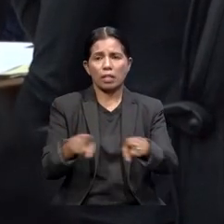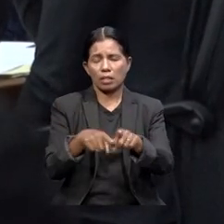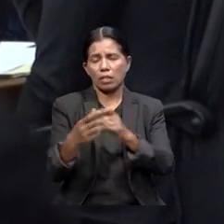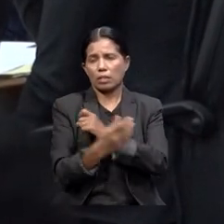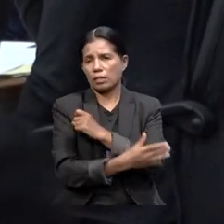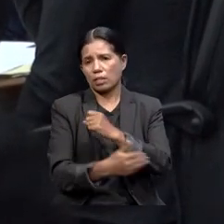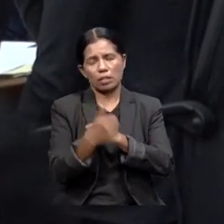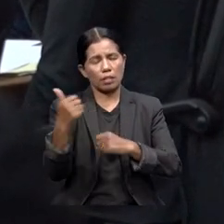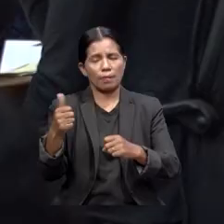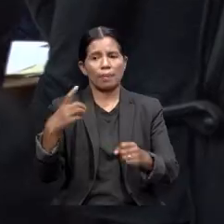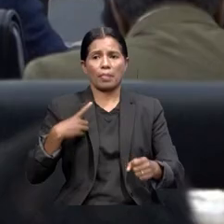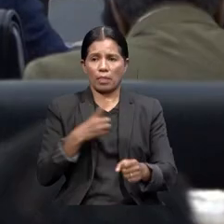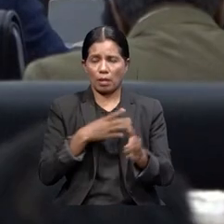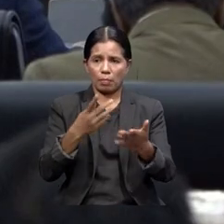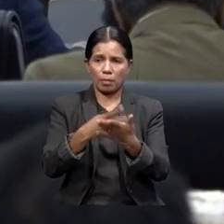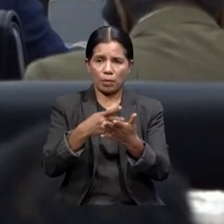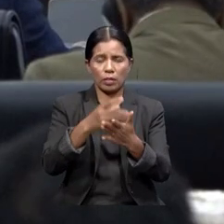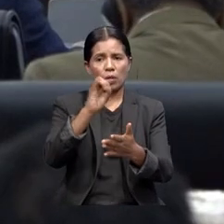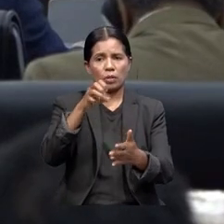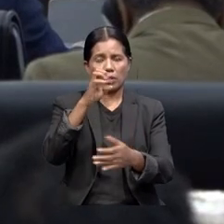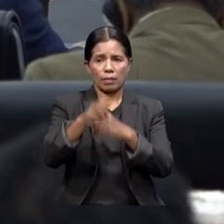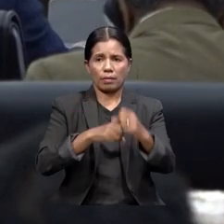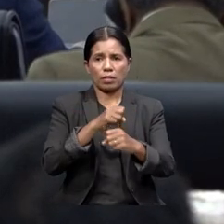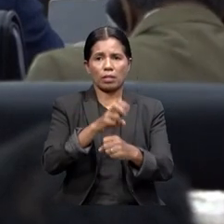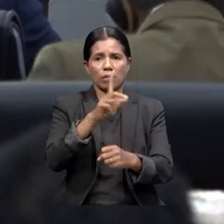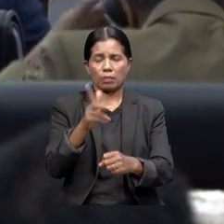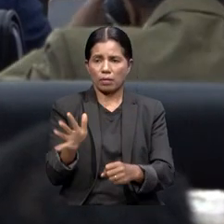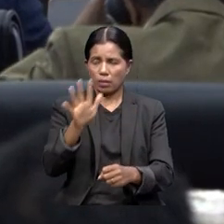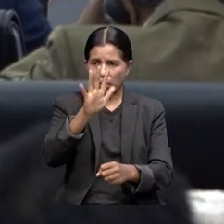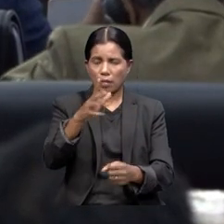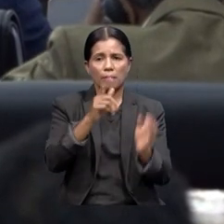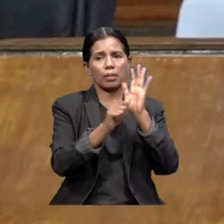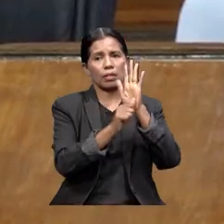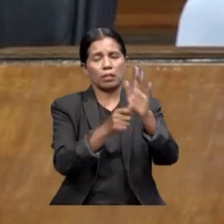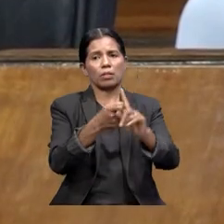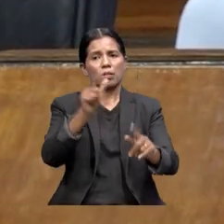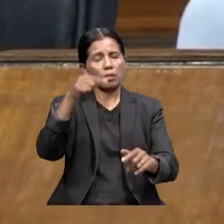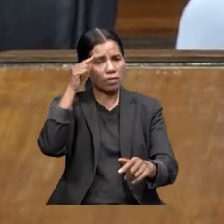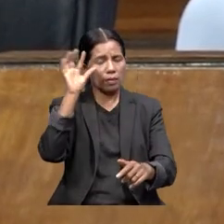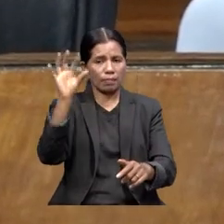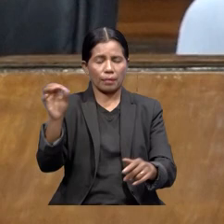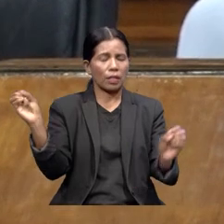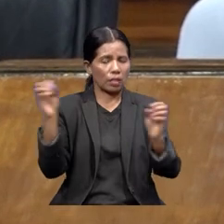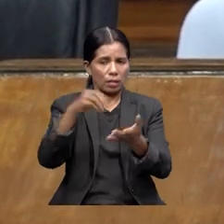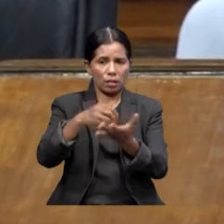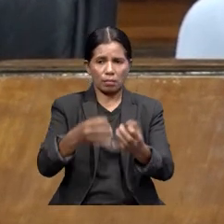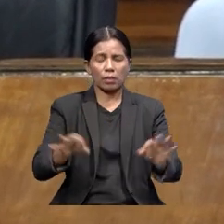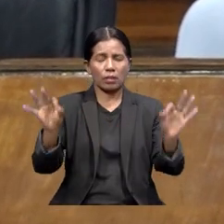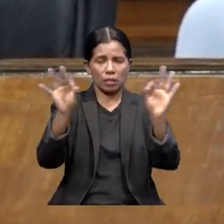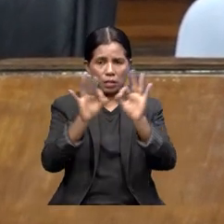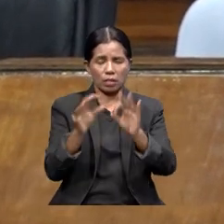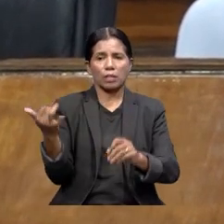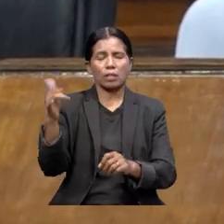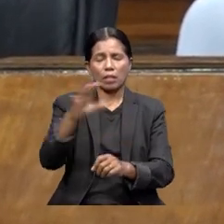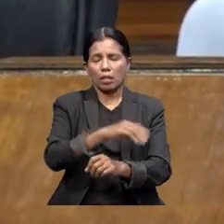Sira usi bancada oposição proposta orçamento geral do Estado tinham riuroron recém lima nebe apresenta usi governo da Sia latau prioridade ba setor importante